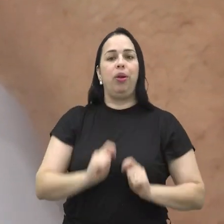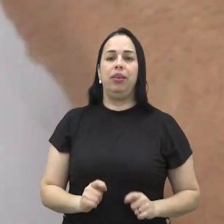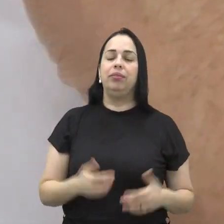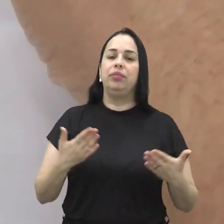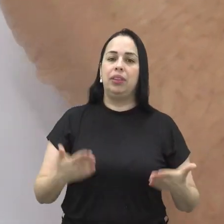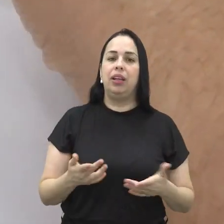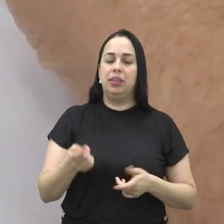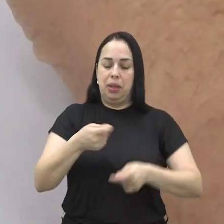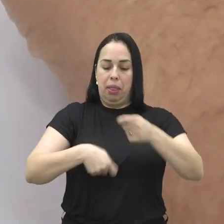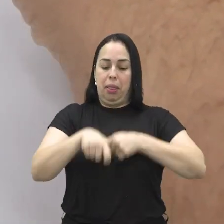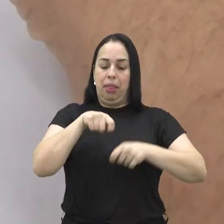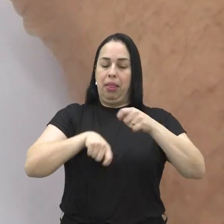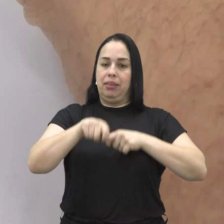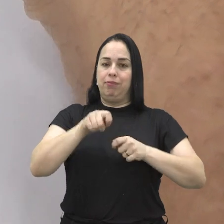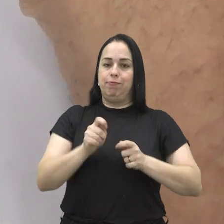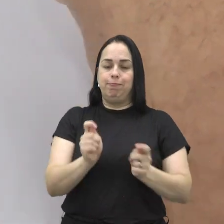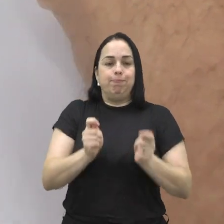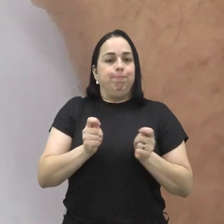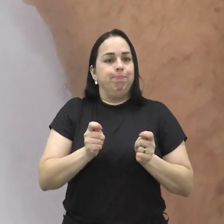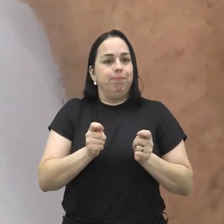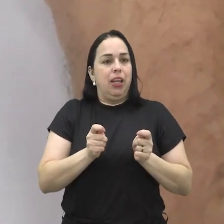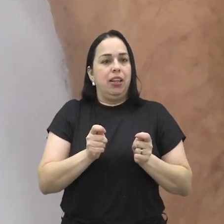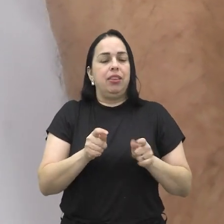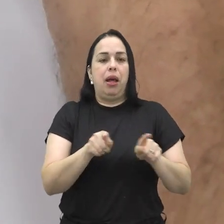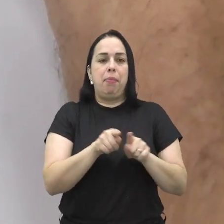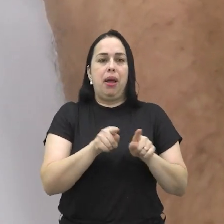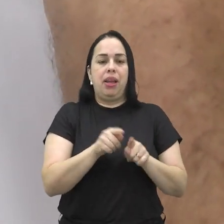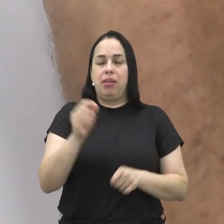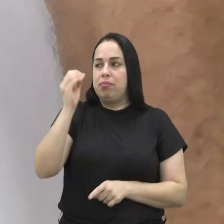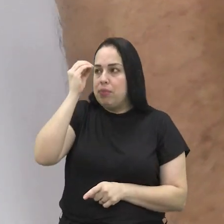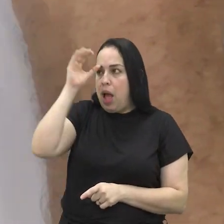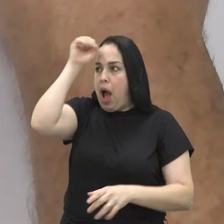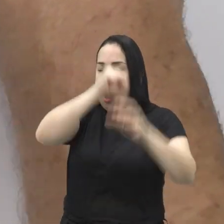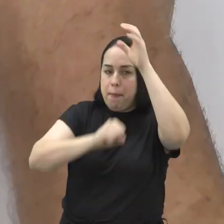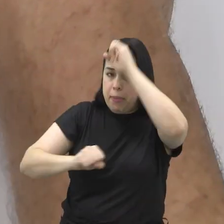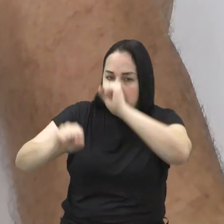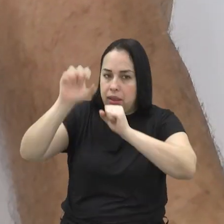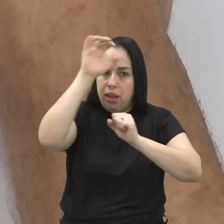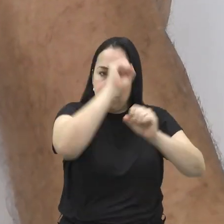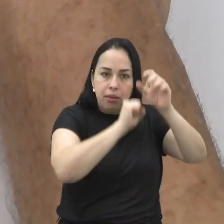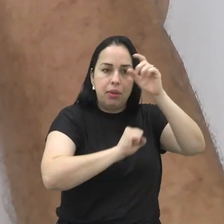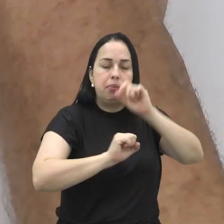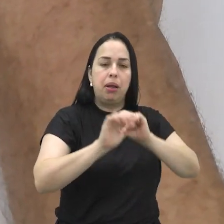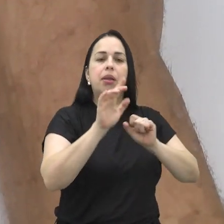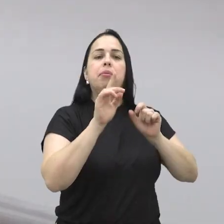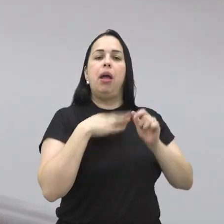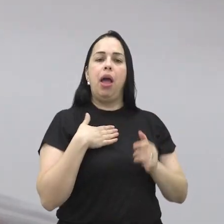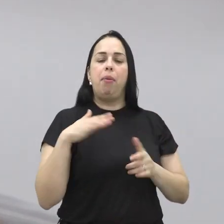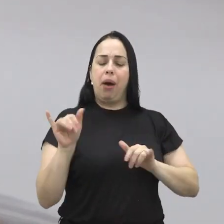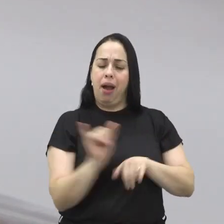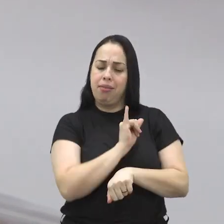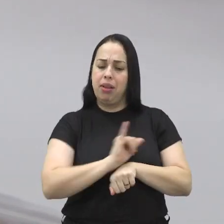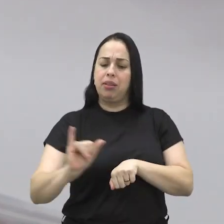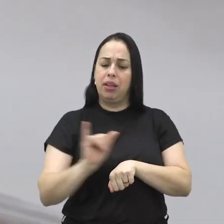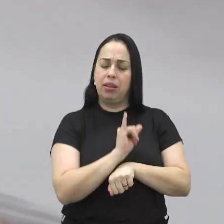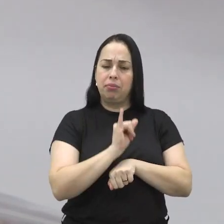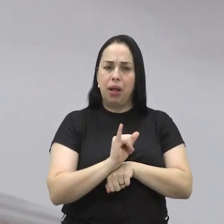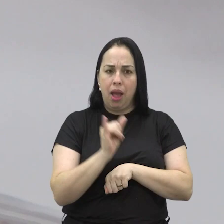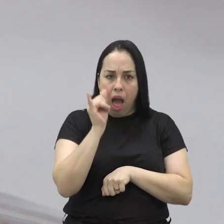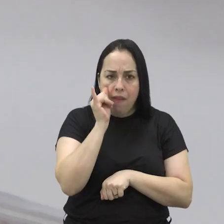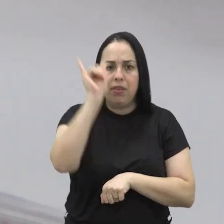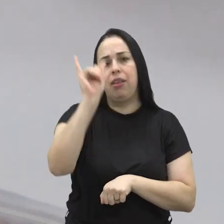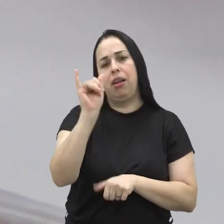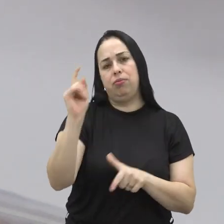aprender a gerenciar os gastos, buscar conhecimento e investir em educação financeira podem ser caminhos